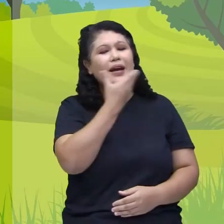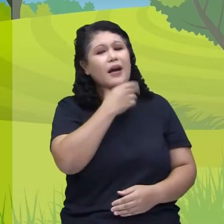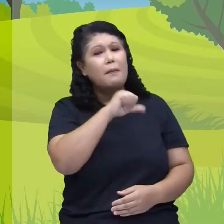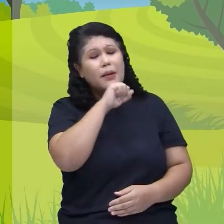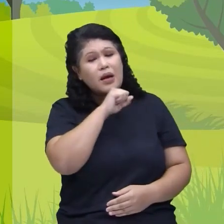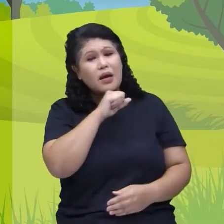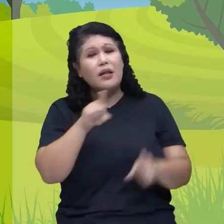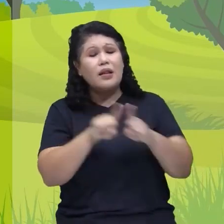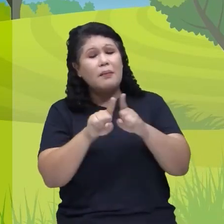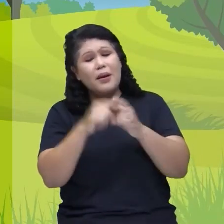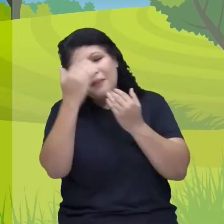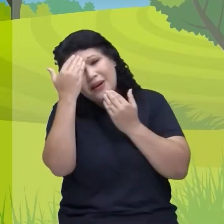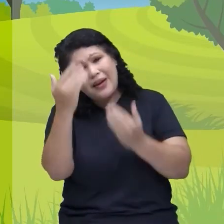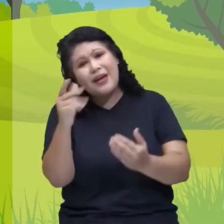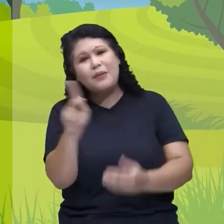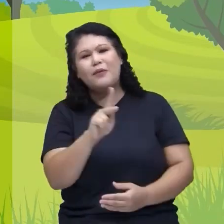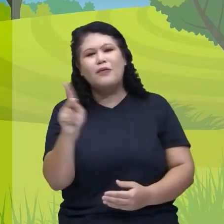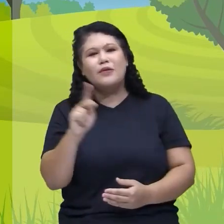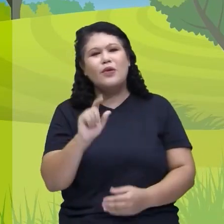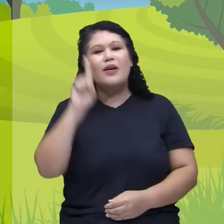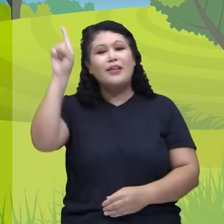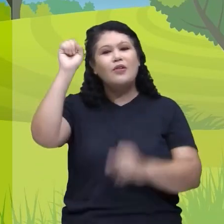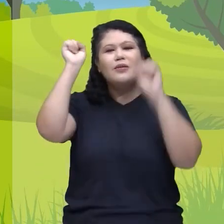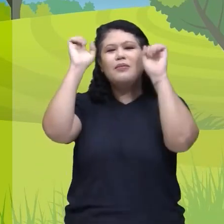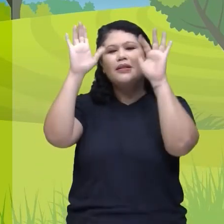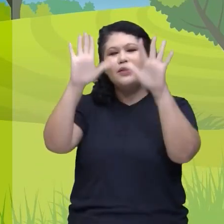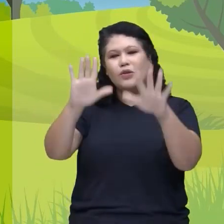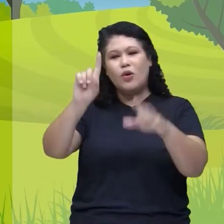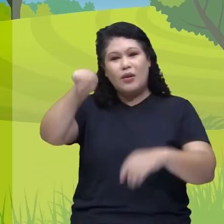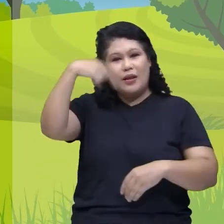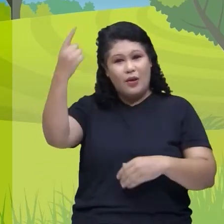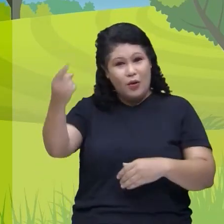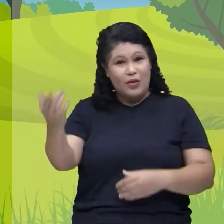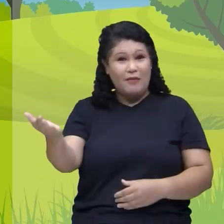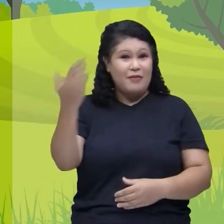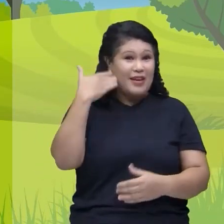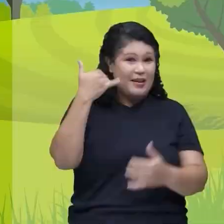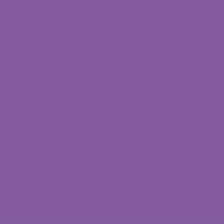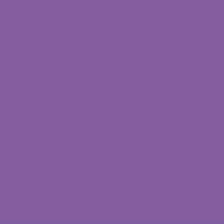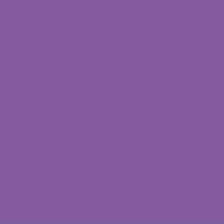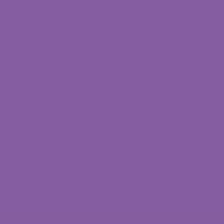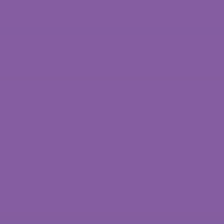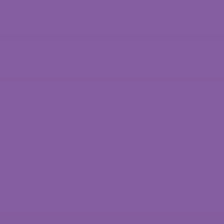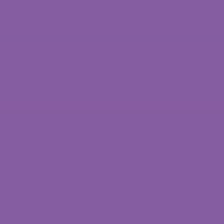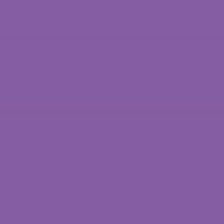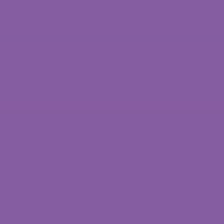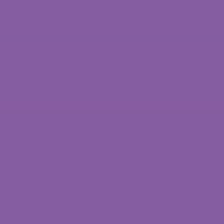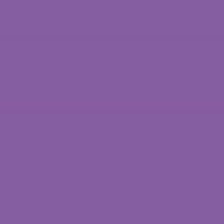professoras. Fiquem com Deus. E até o próximo quadro. Eba, vamos brincar?